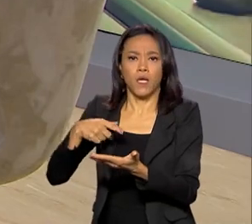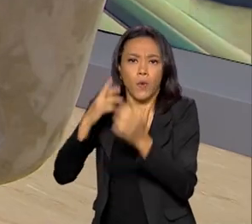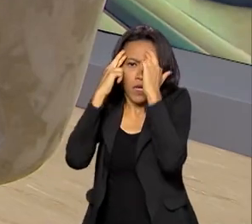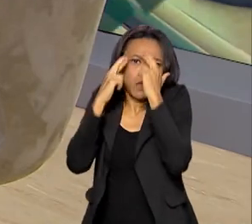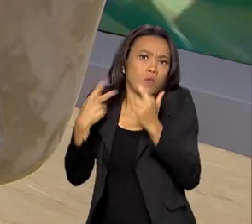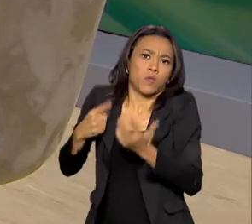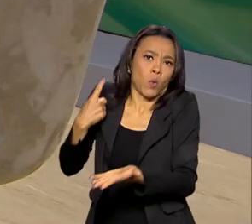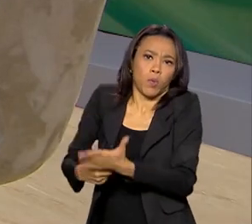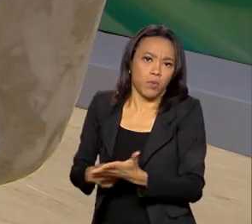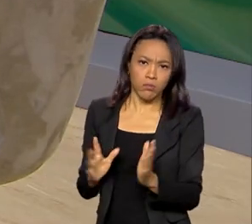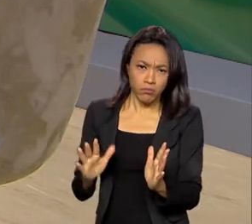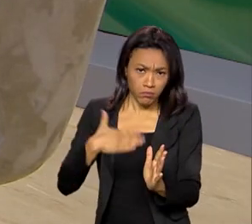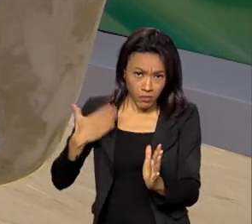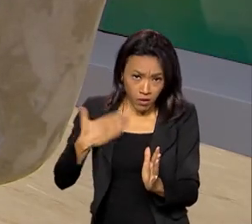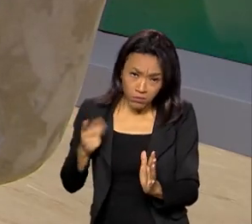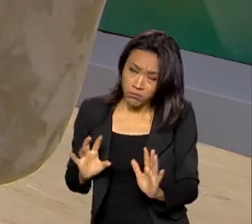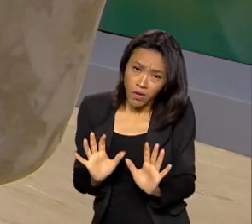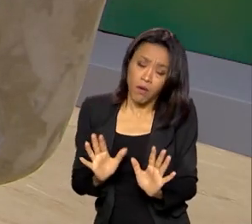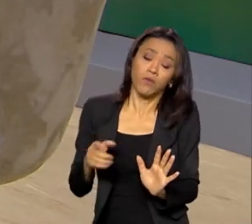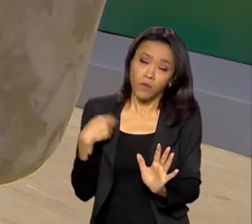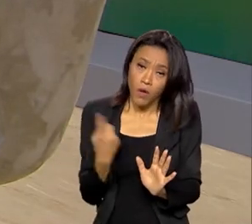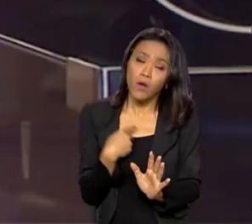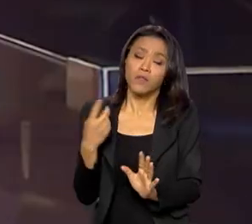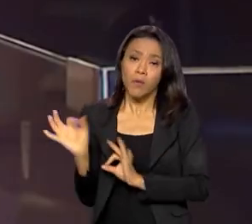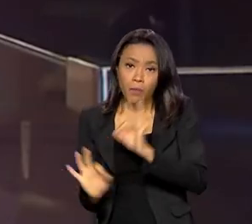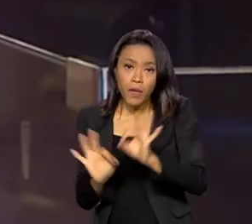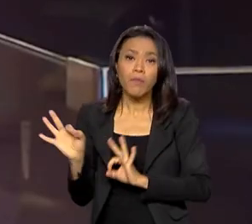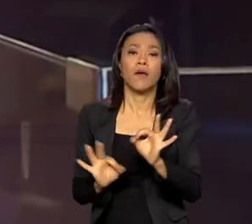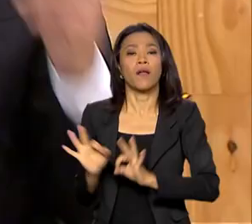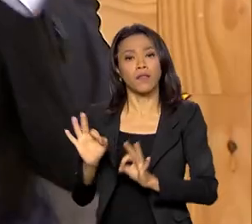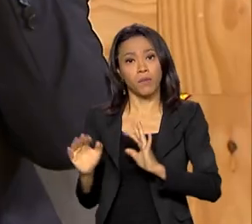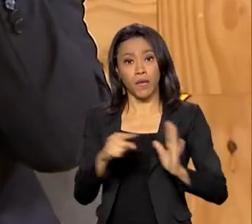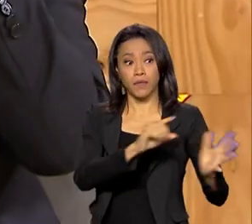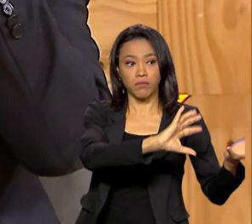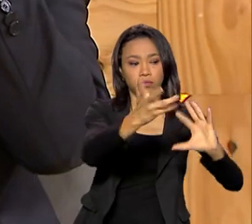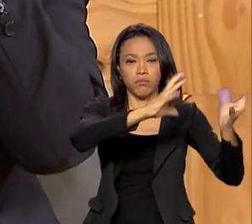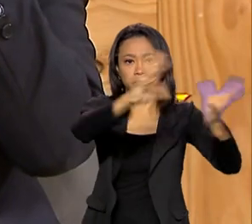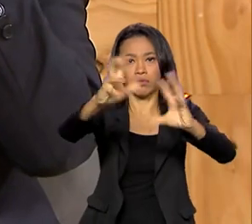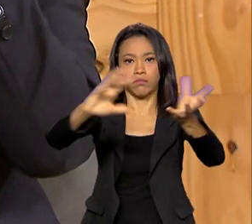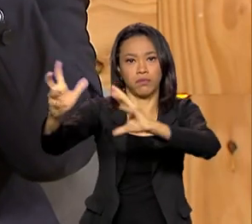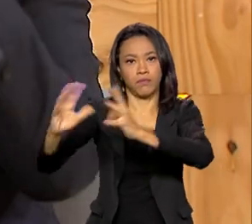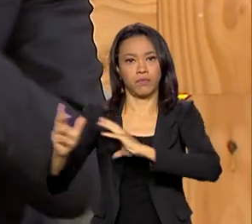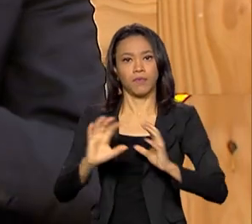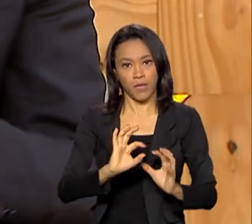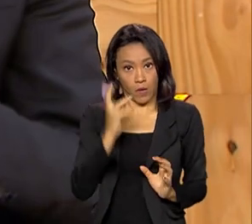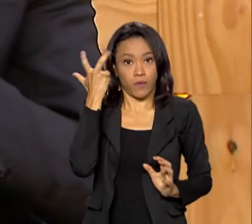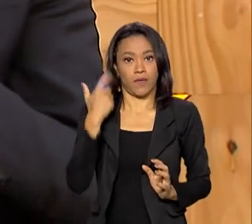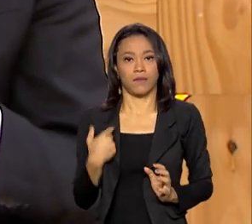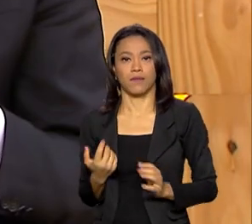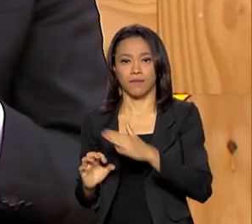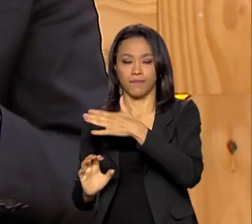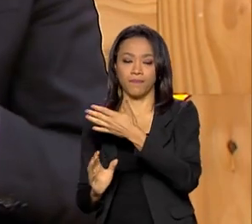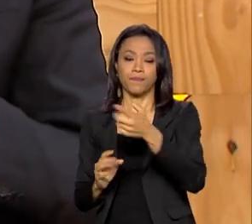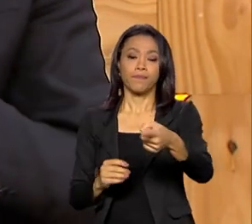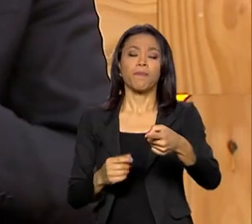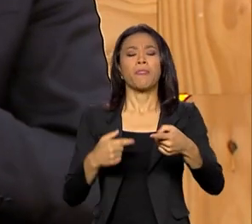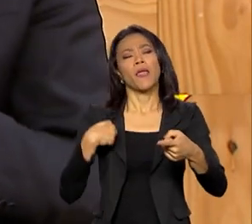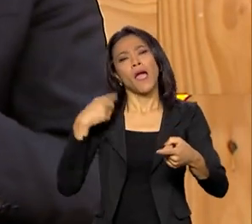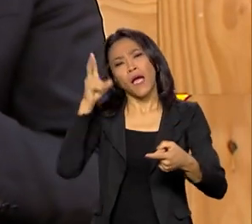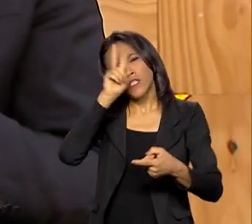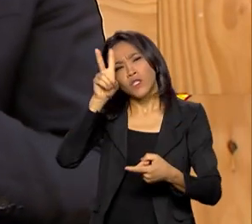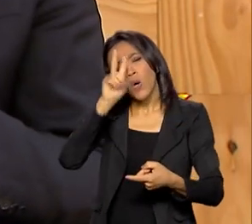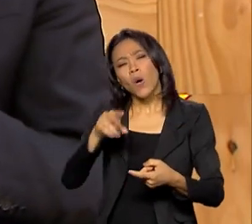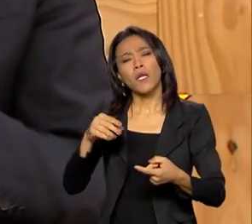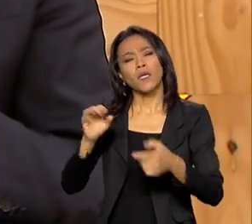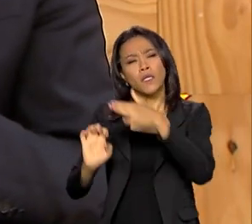estamos absolutamente preparados para esses eventos sazonais. Agora, a gente falou um pouquinho aqui dessa história dos Correios, que começa